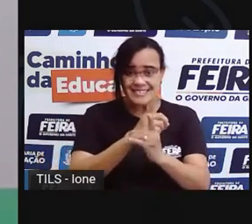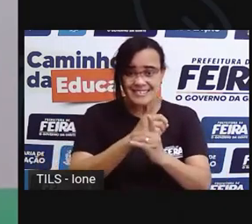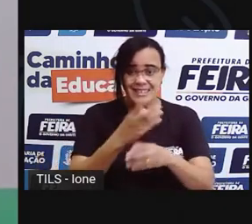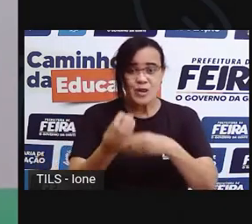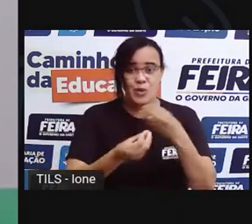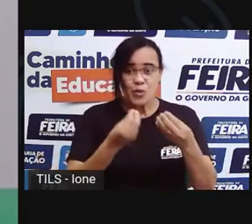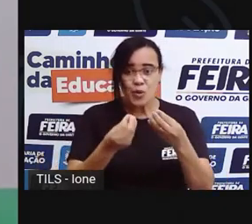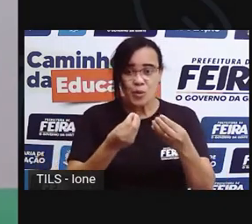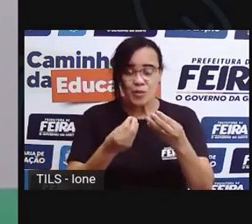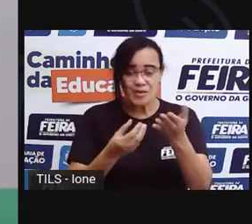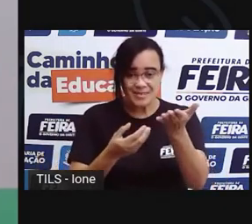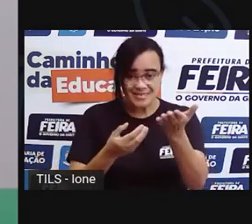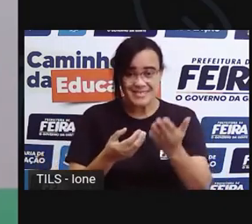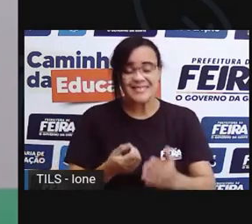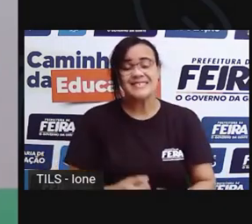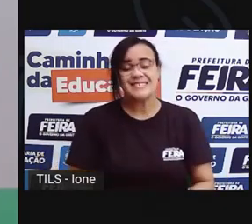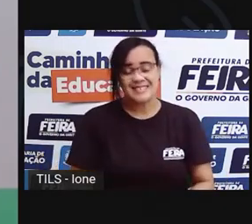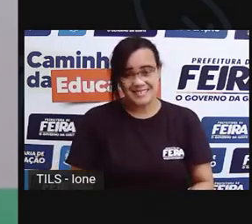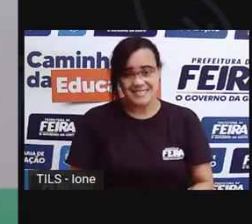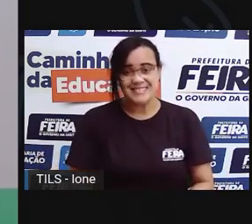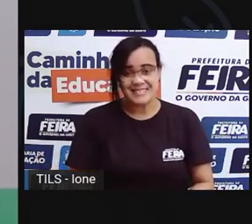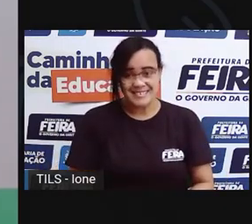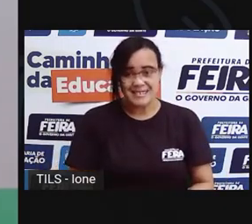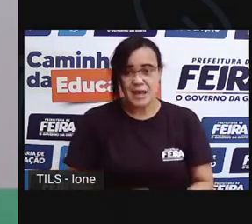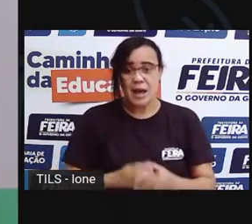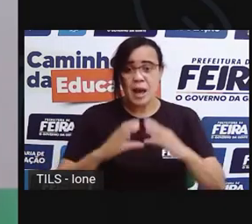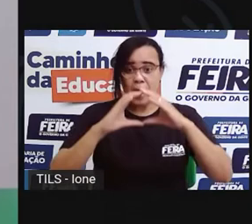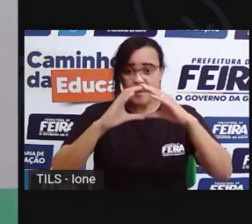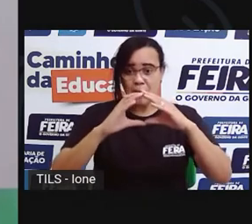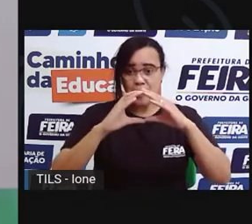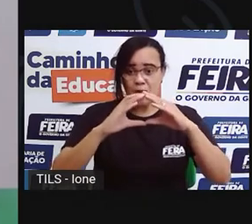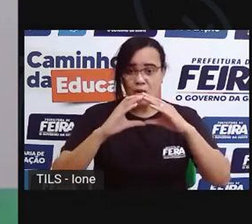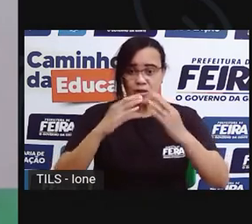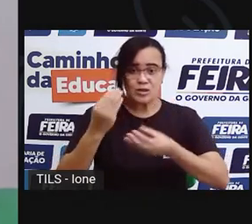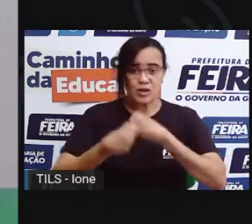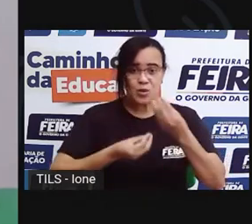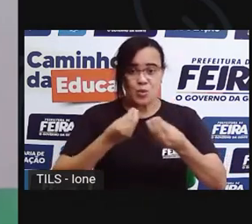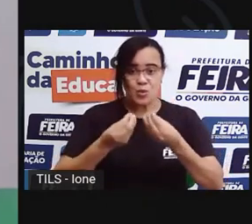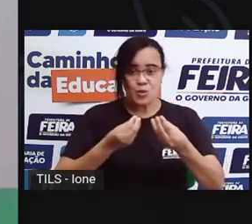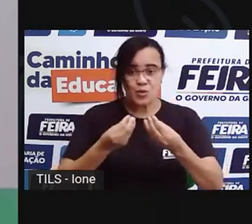O desafio é fazer a bola. Opa!